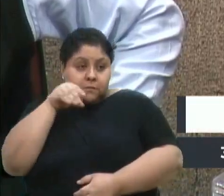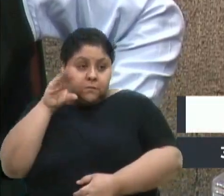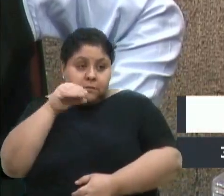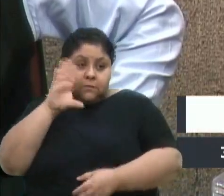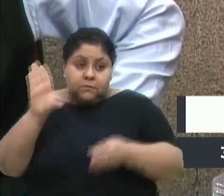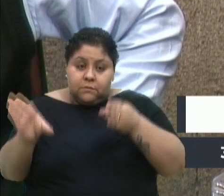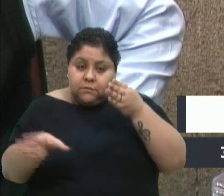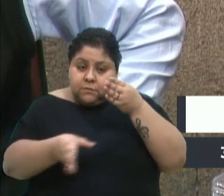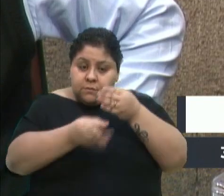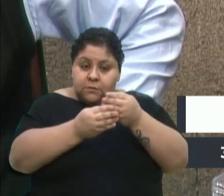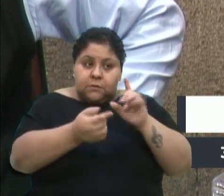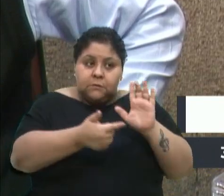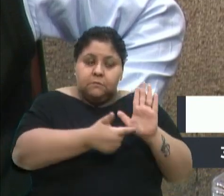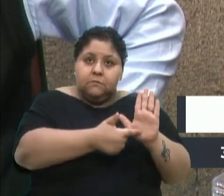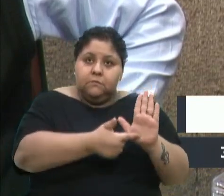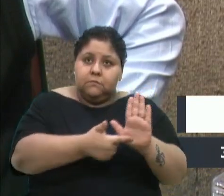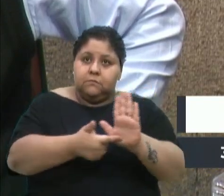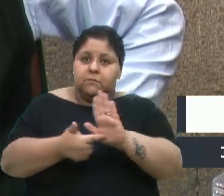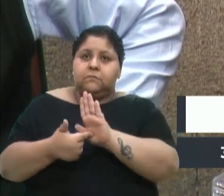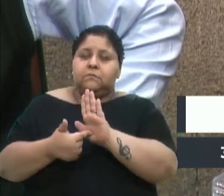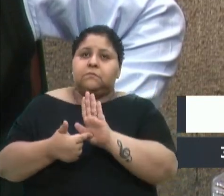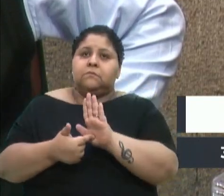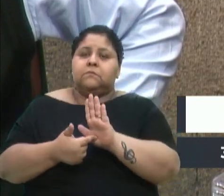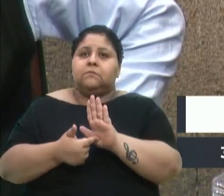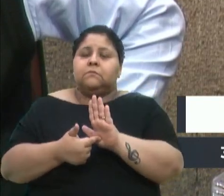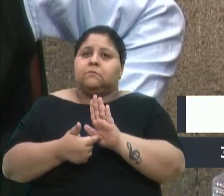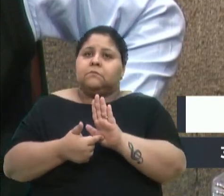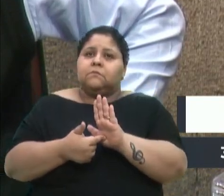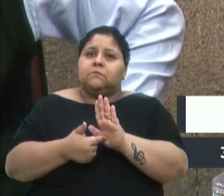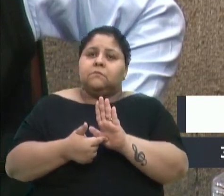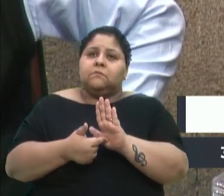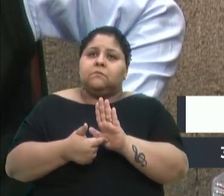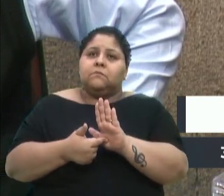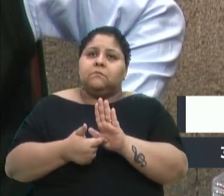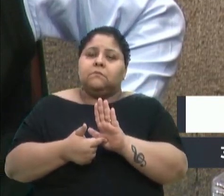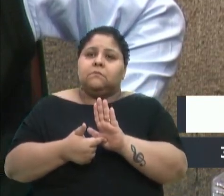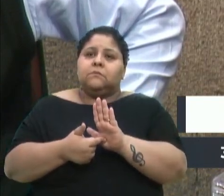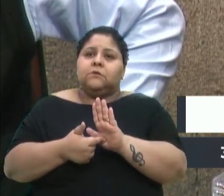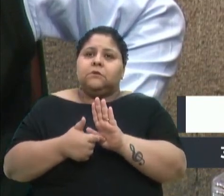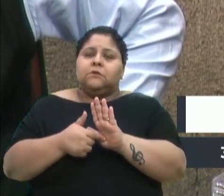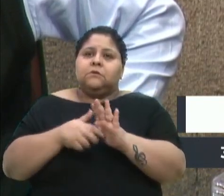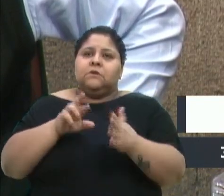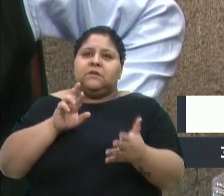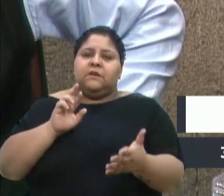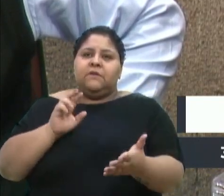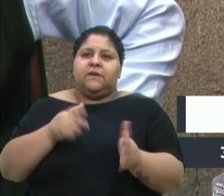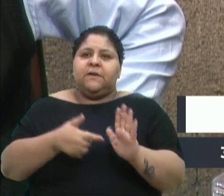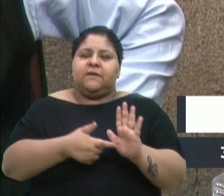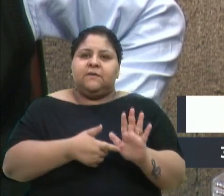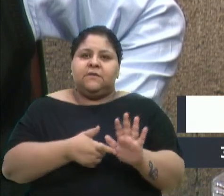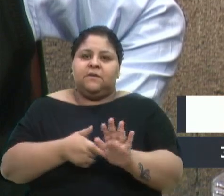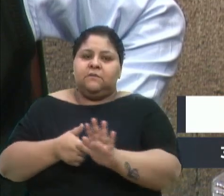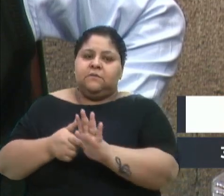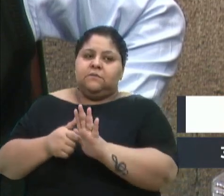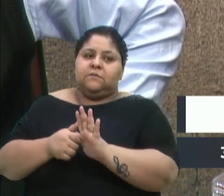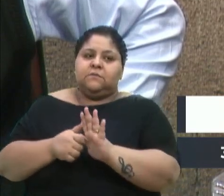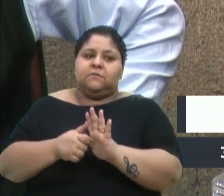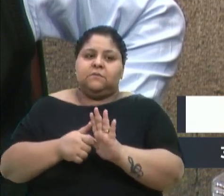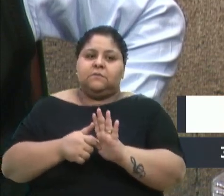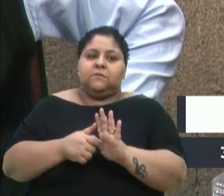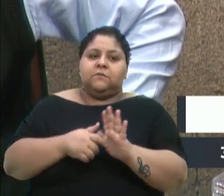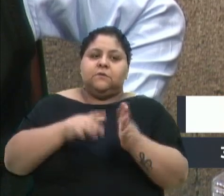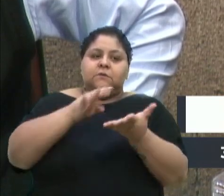emenda apresentada, e a teoria, a consistência, o contexto